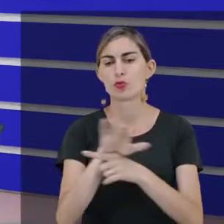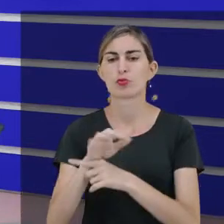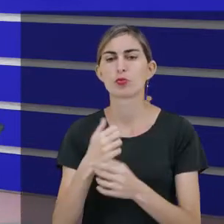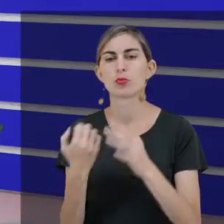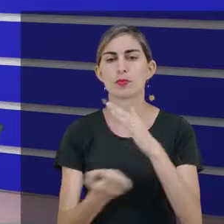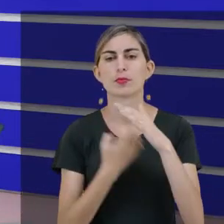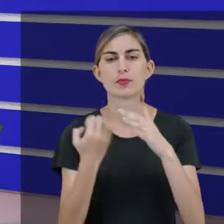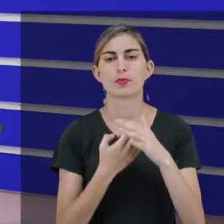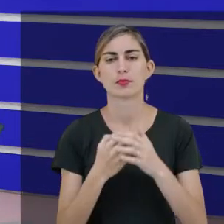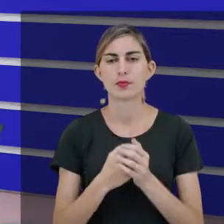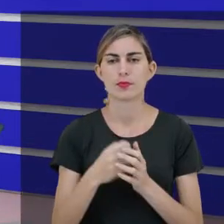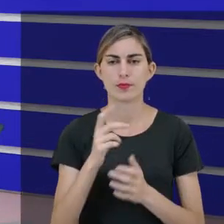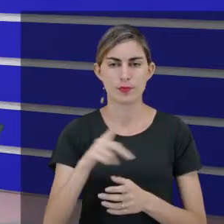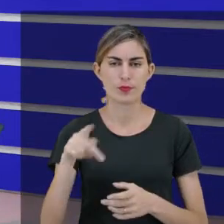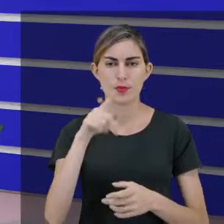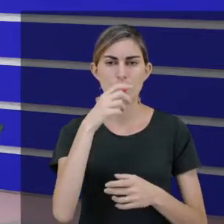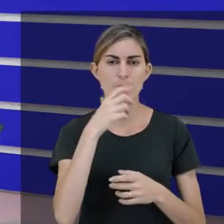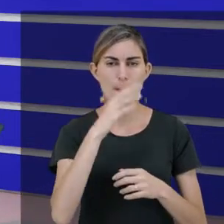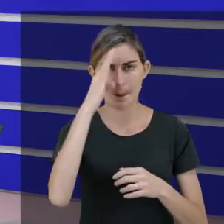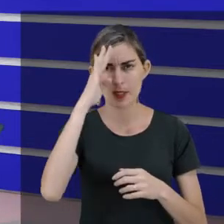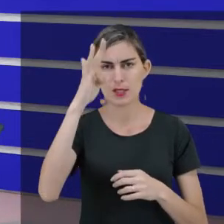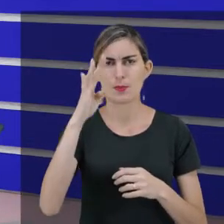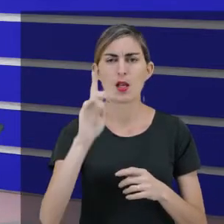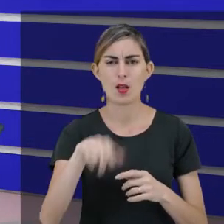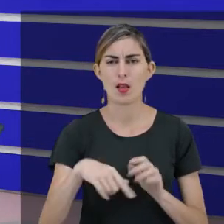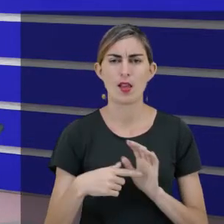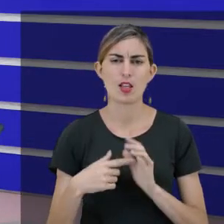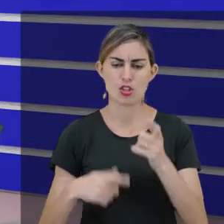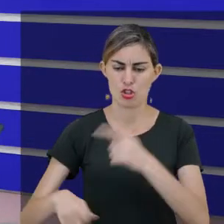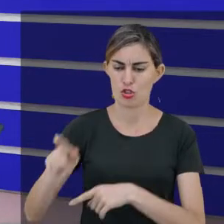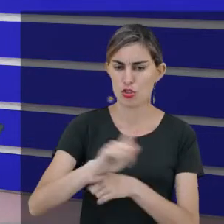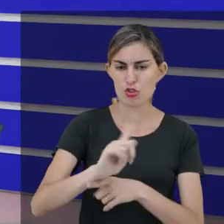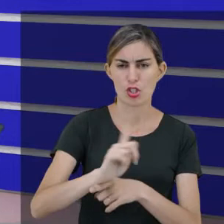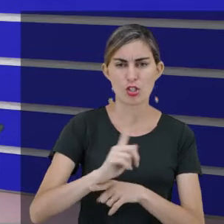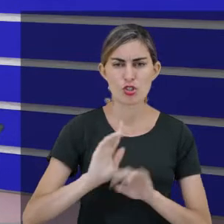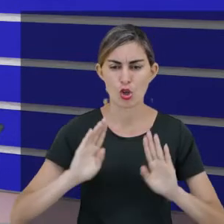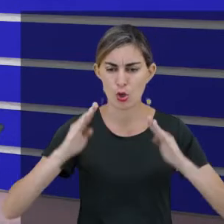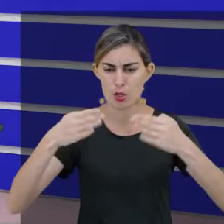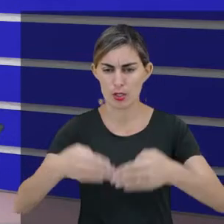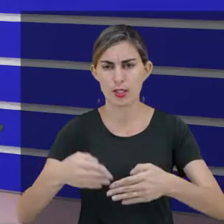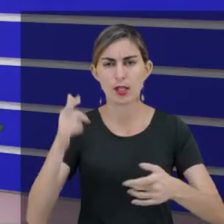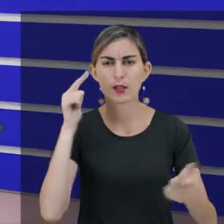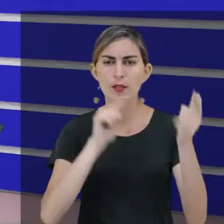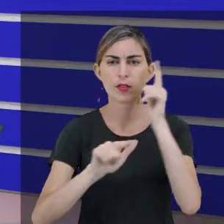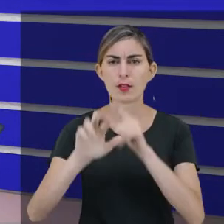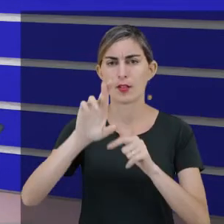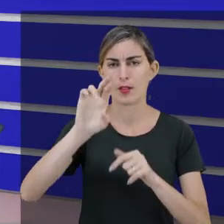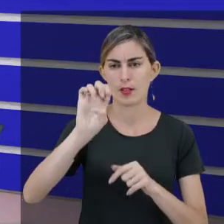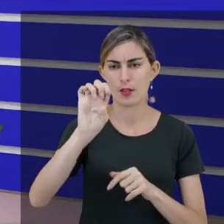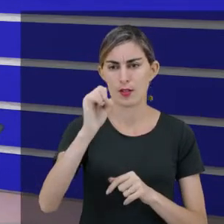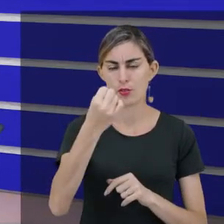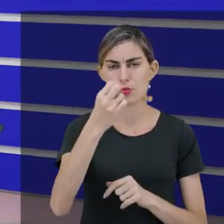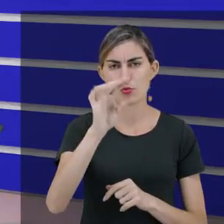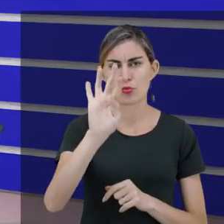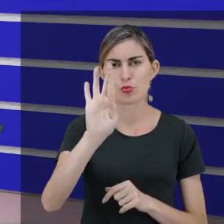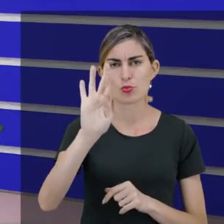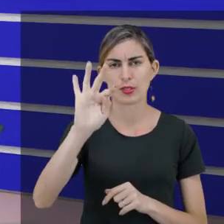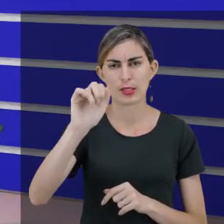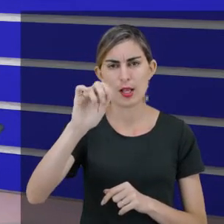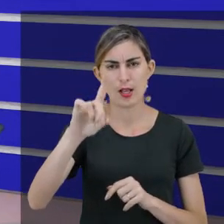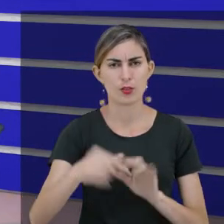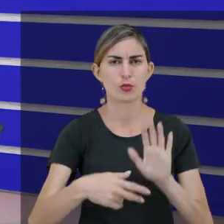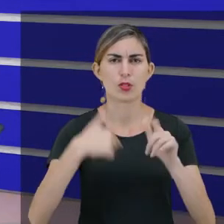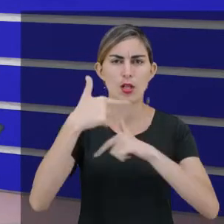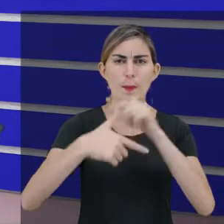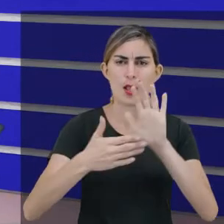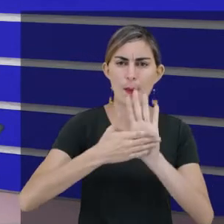Professor, o principal benefício que uma ISO traz é uma gestão orientada para resultados. você vai precisar trabalhar métricas, você